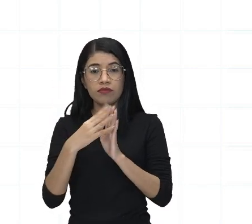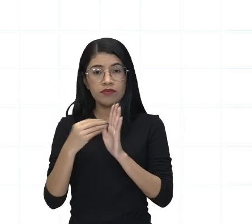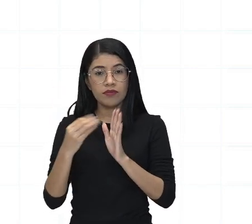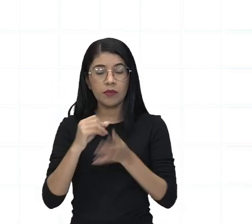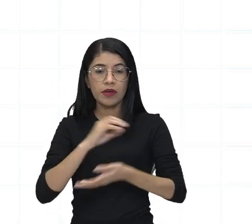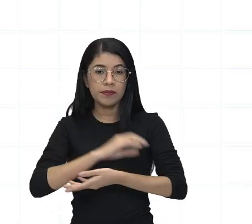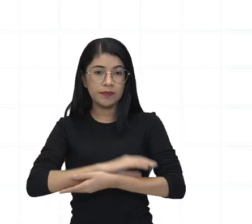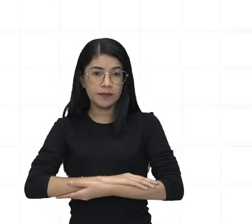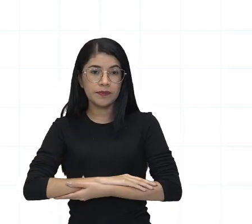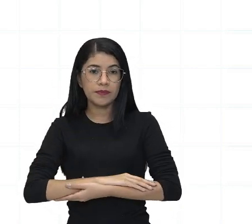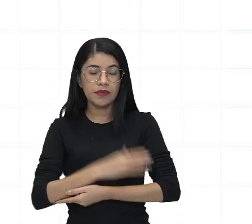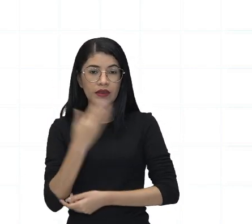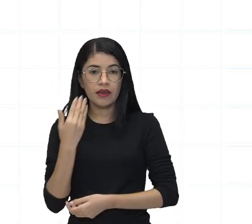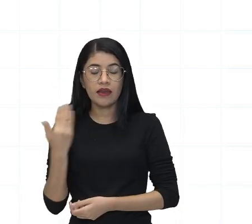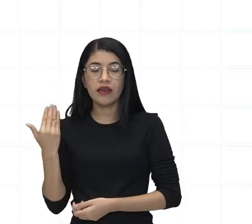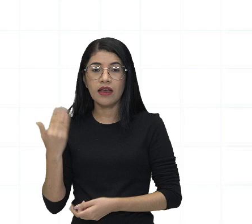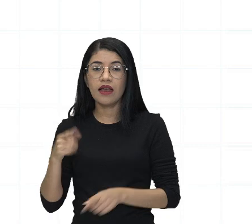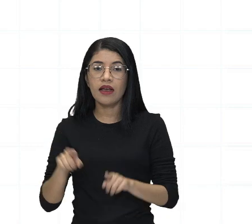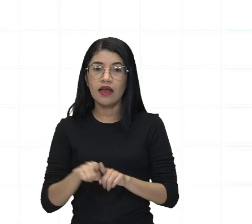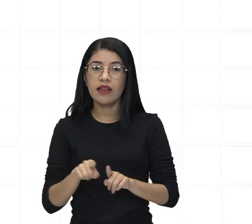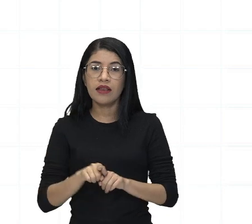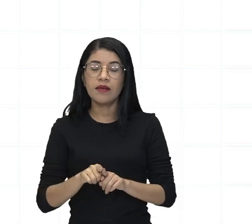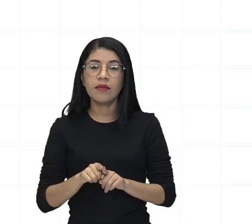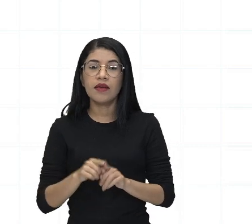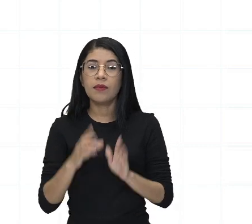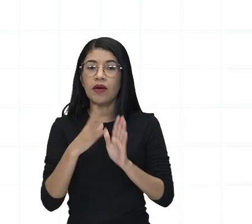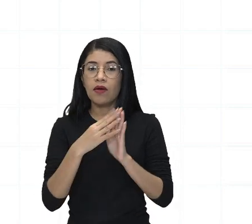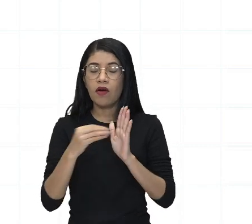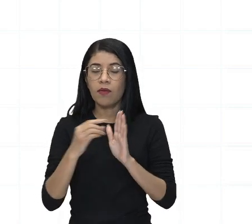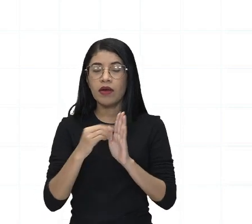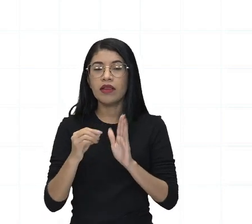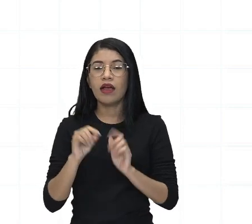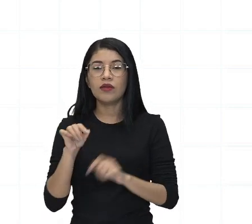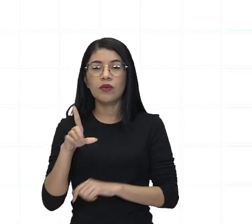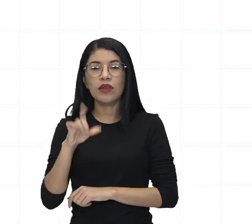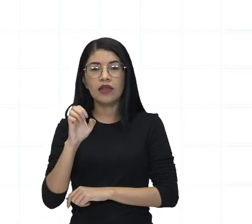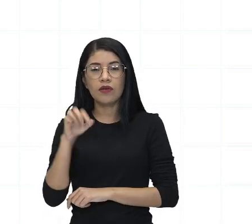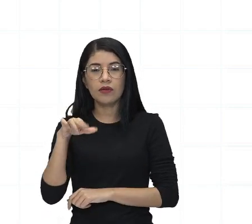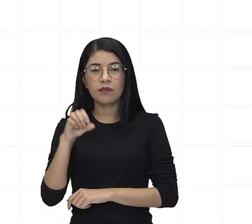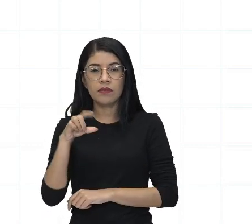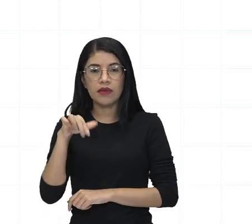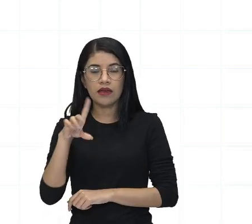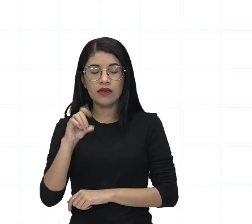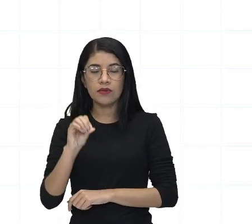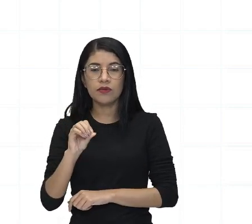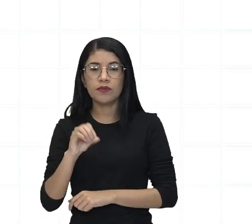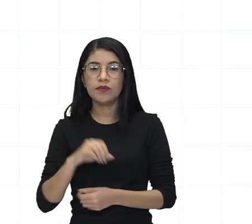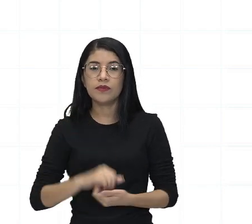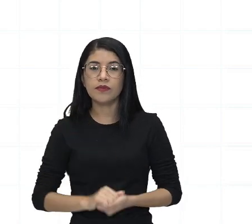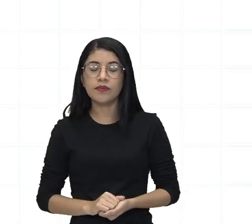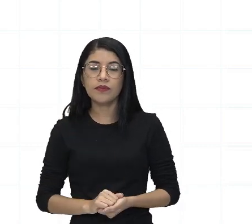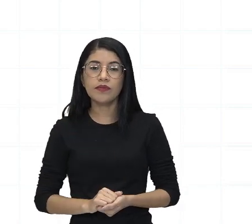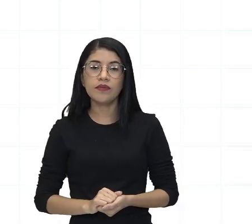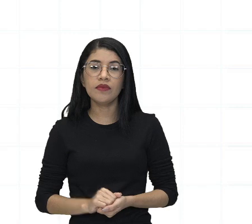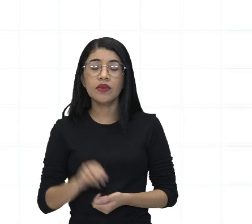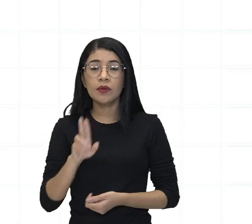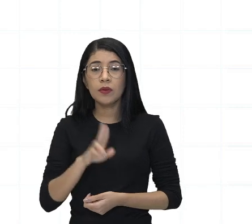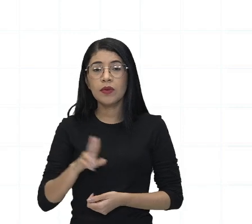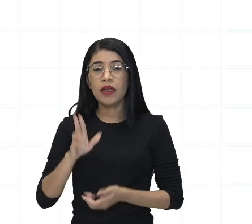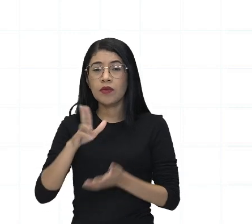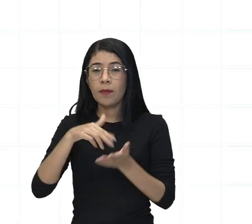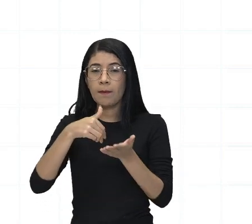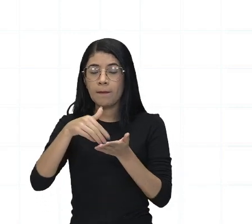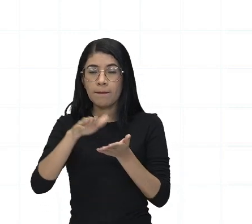ver na imagem, que foi uma releitura do quadro de Leonardo da Vinci, usando manteiga de